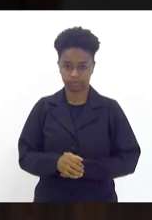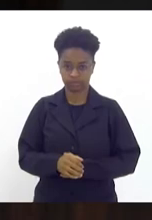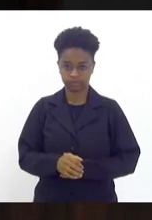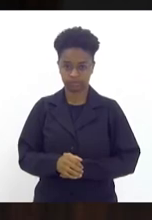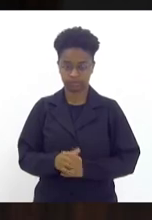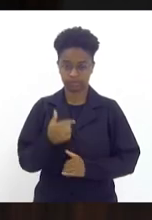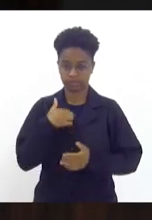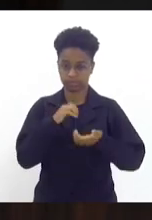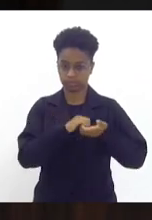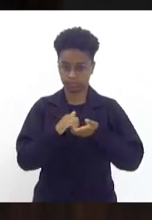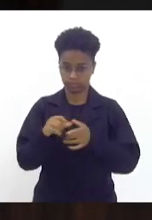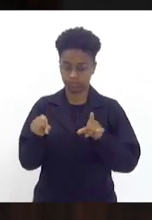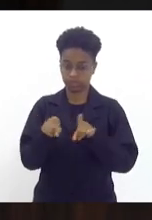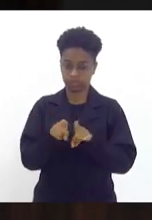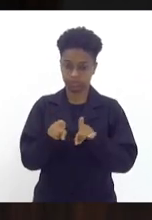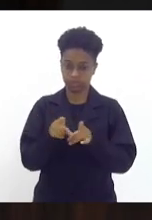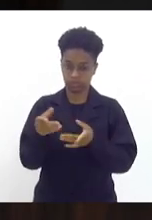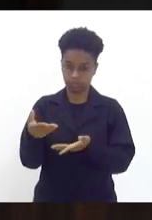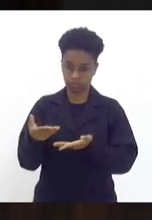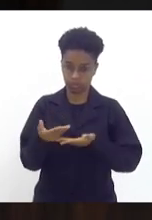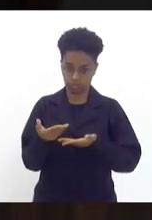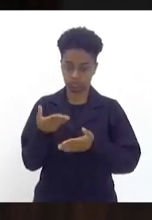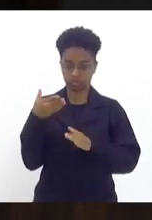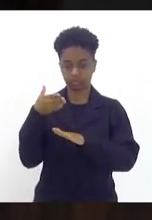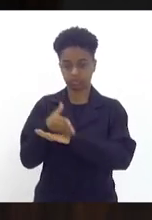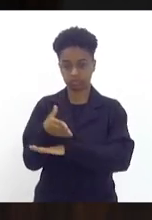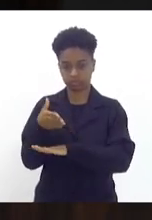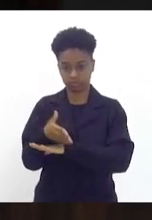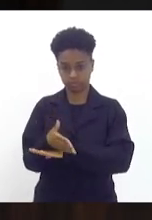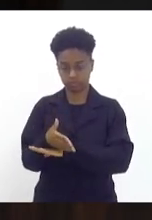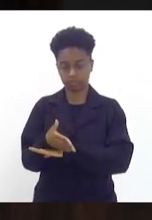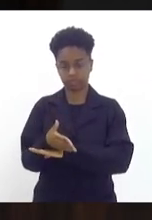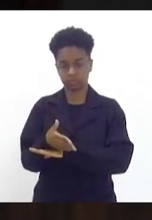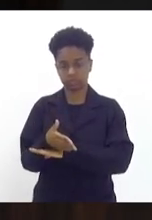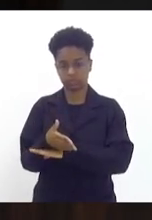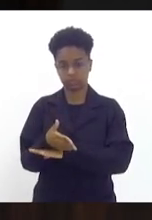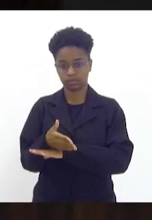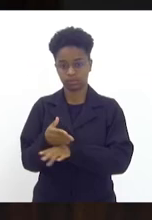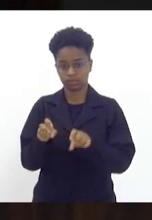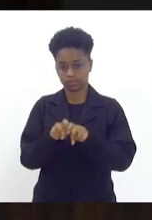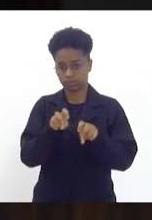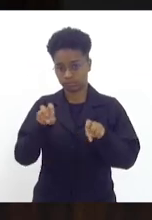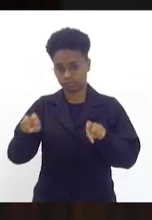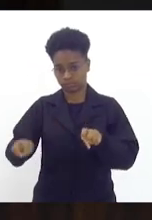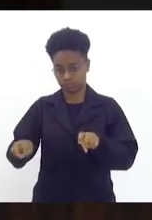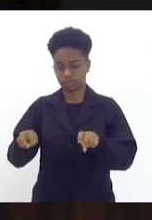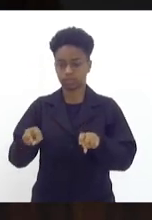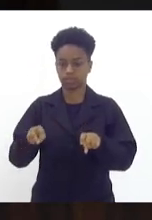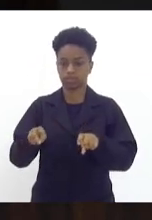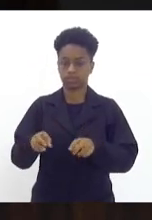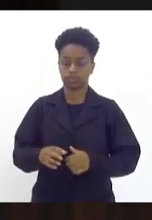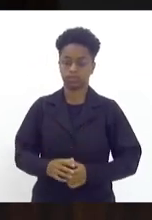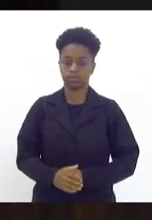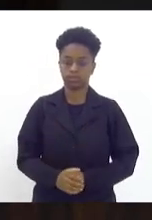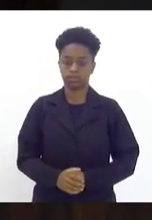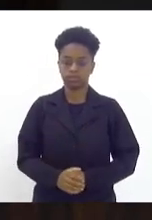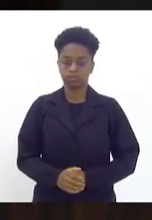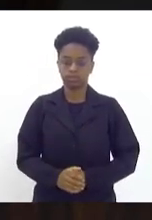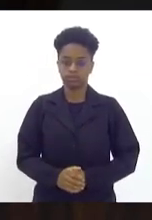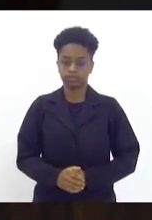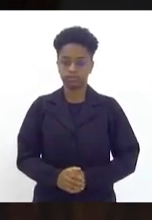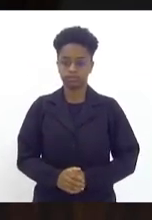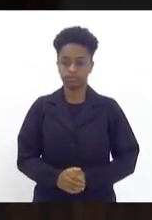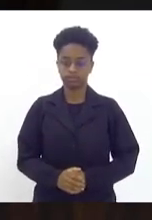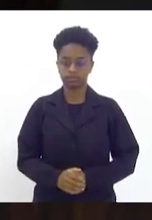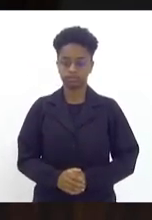Quero saudar também e convidar para fazer parte da nossa mesa de trabalhos,